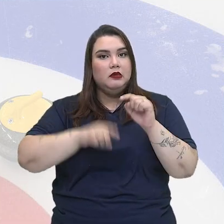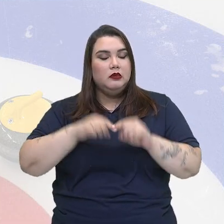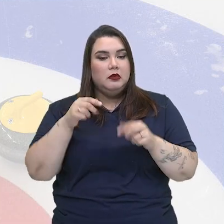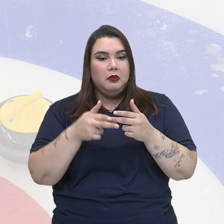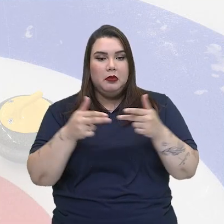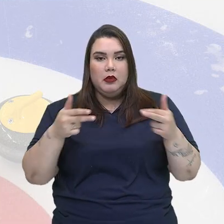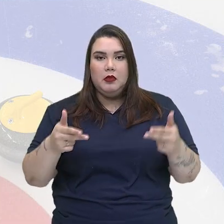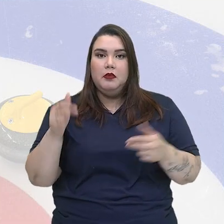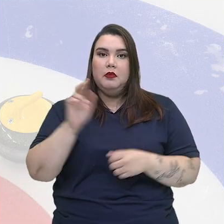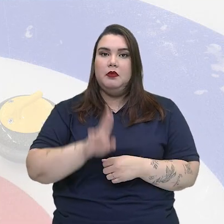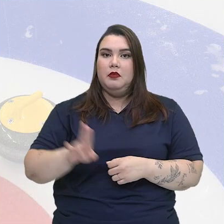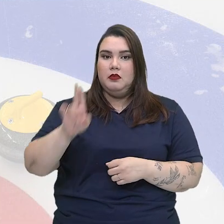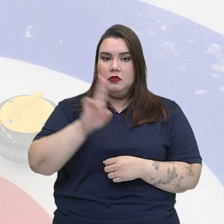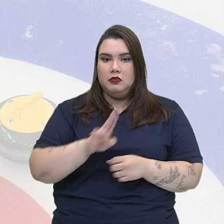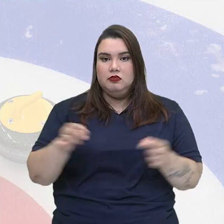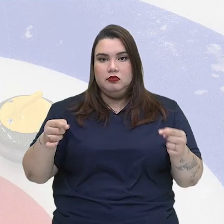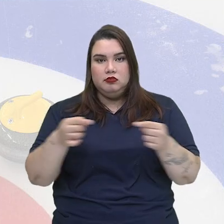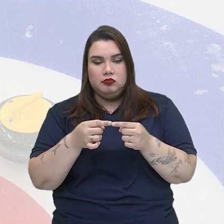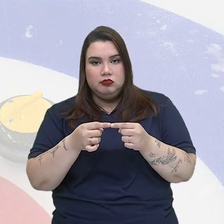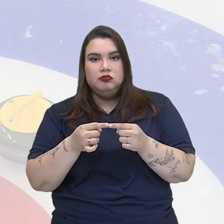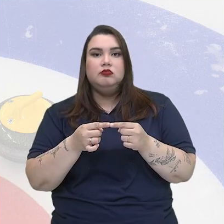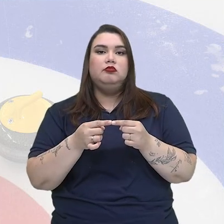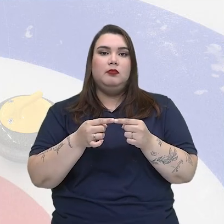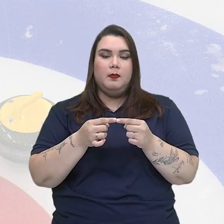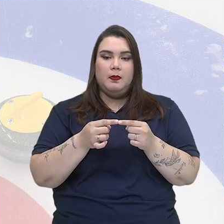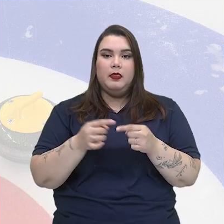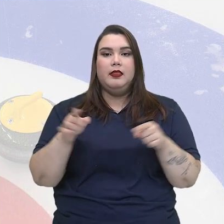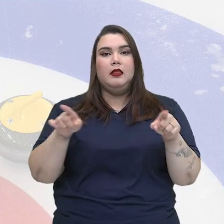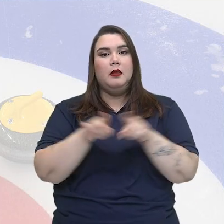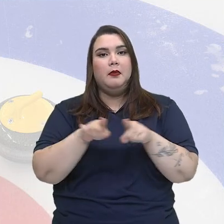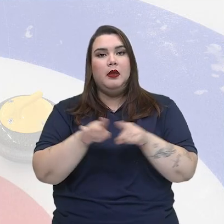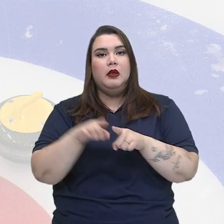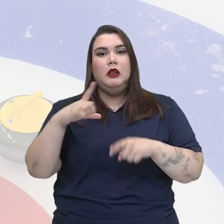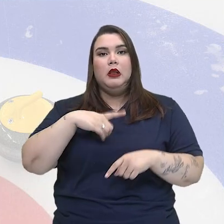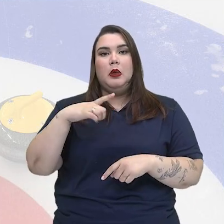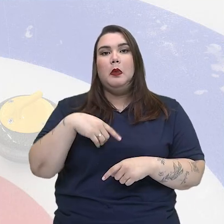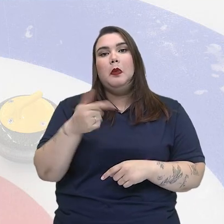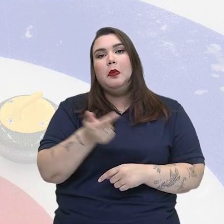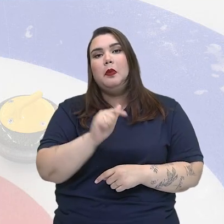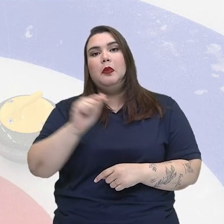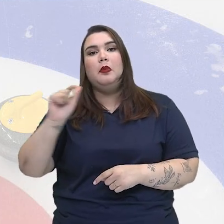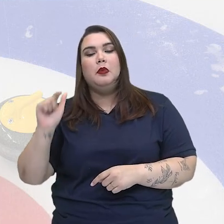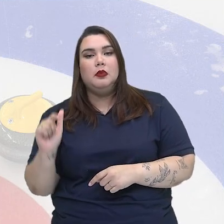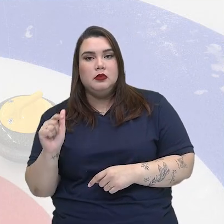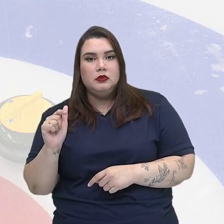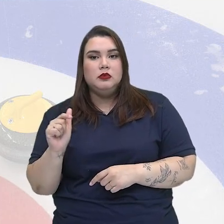nossos jogadores, nós temos outros que são mais individuais, né?